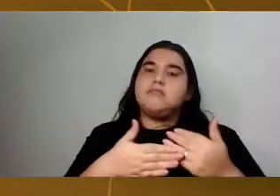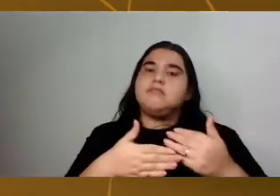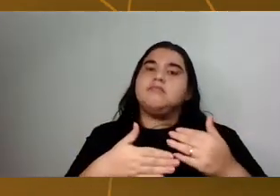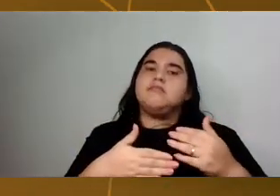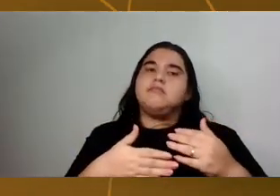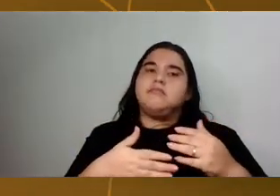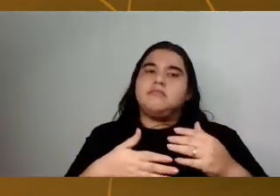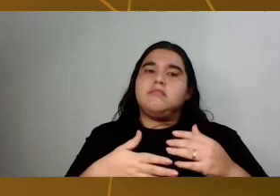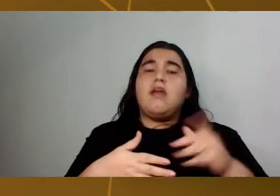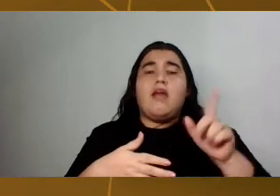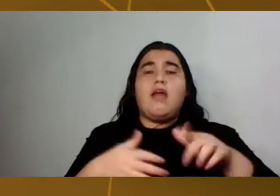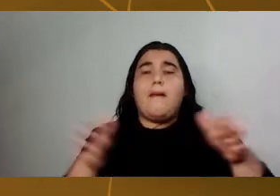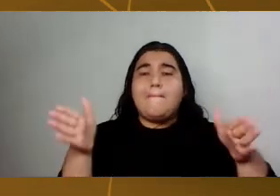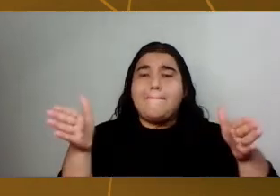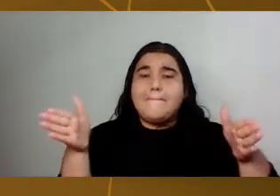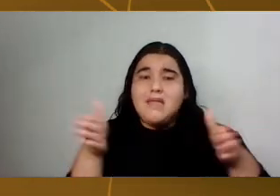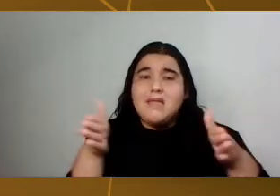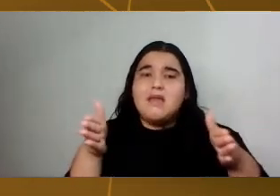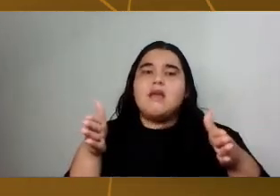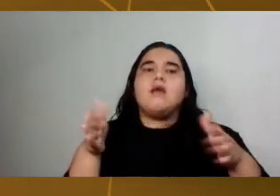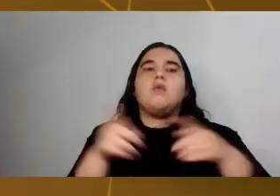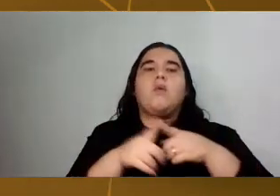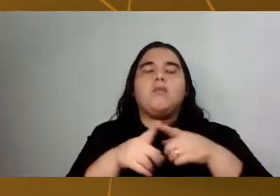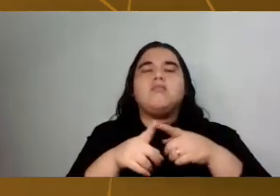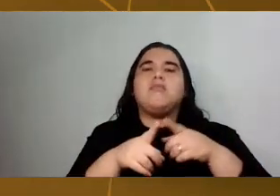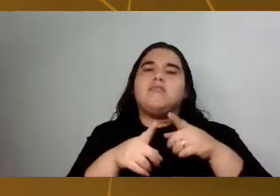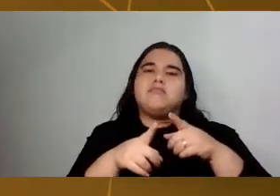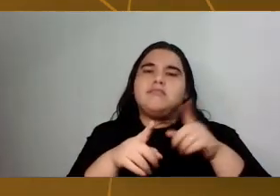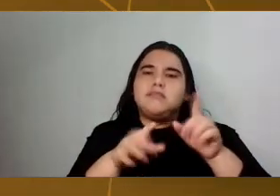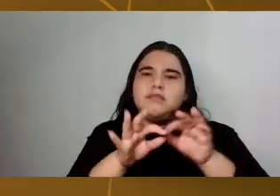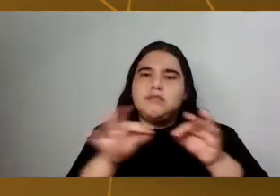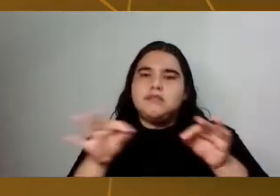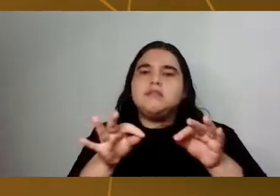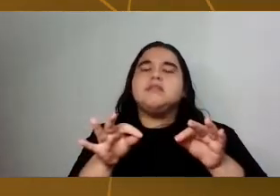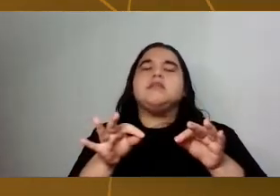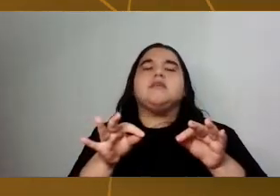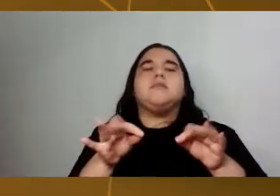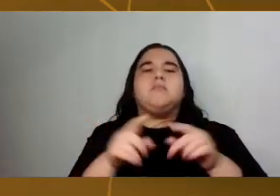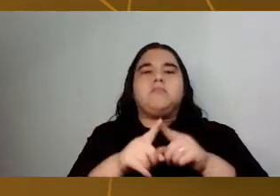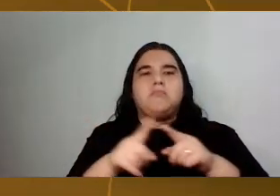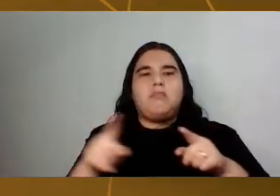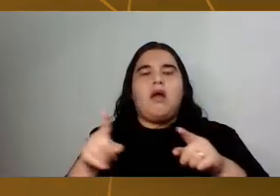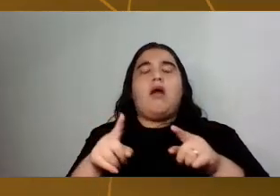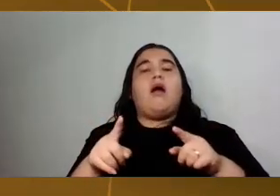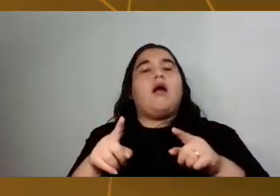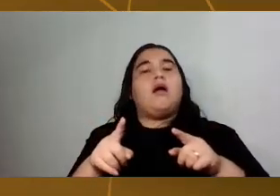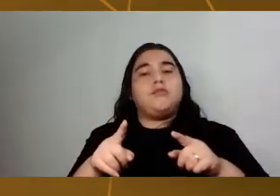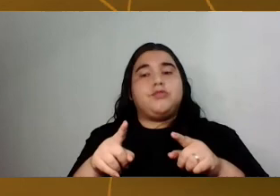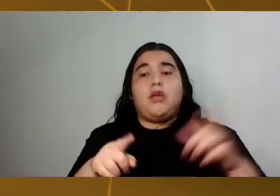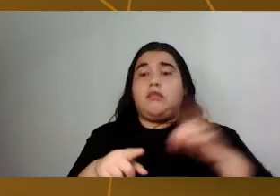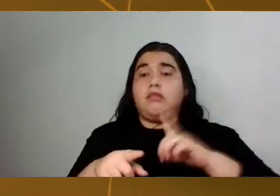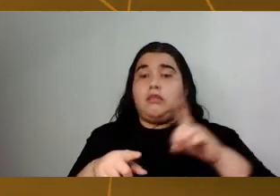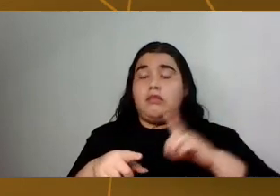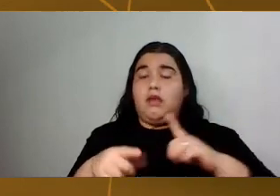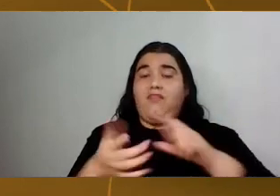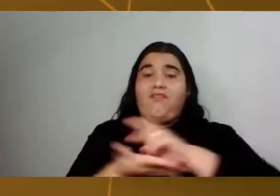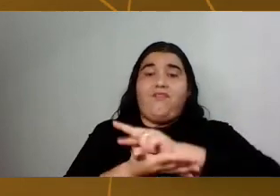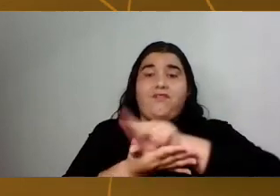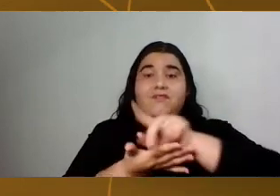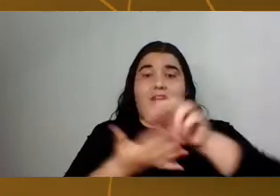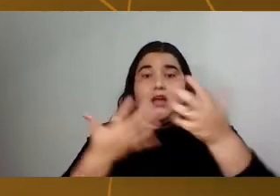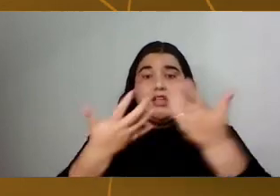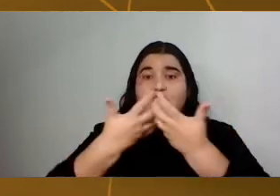de pequeno, né, ele é bem compacto, mas ele é bastante robusto, é um equipamento que tem várias funcionalidades